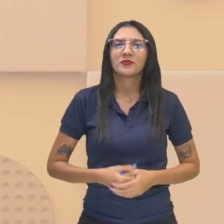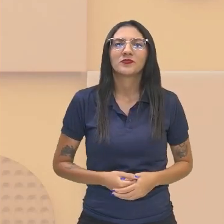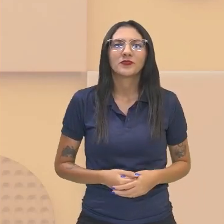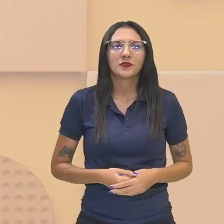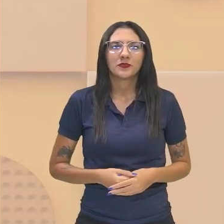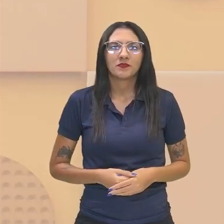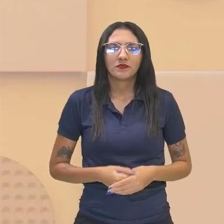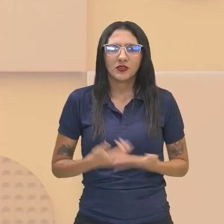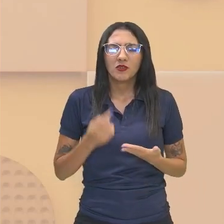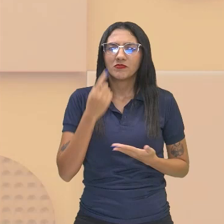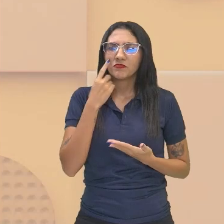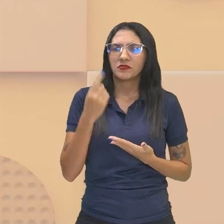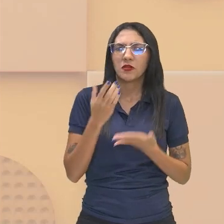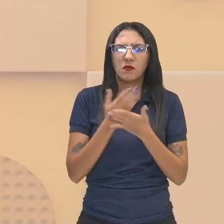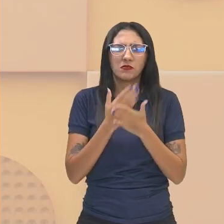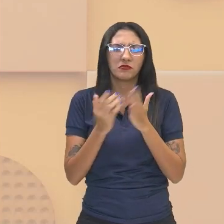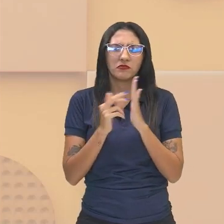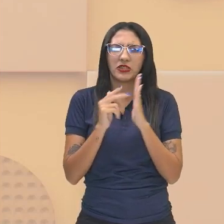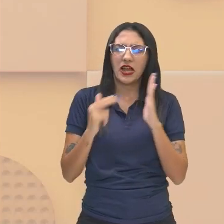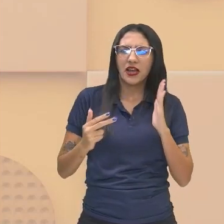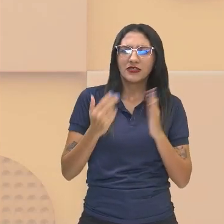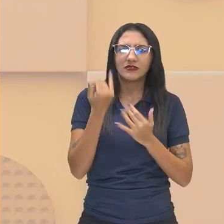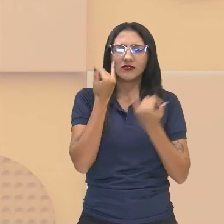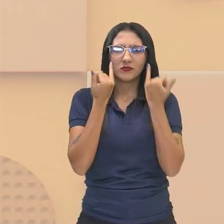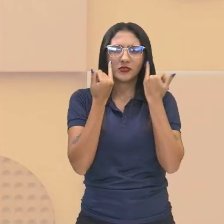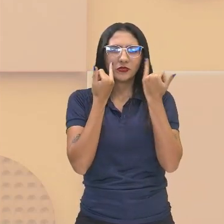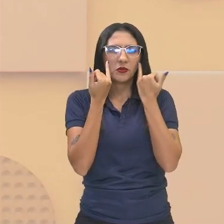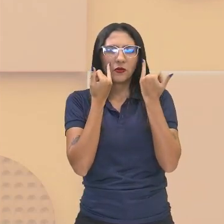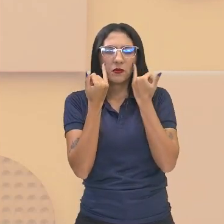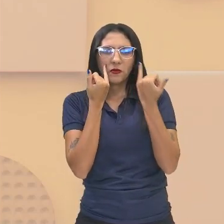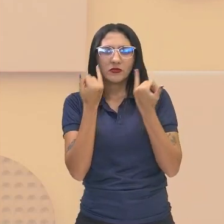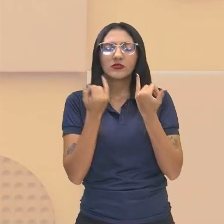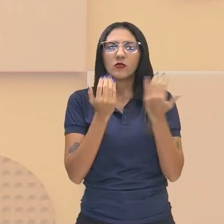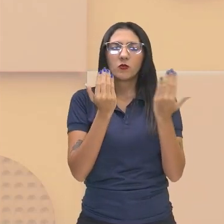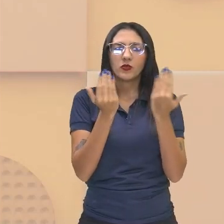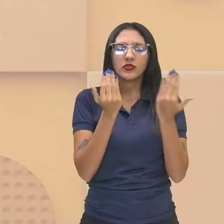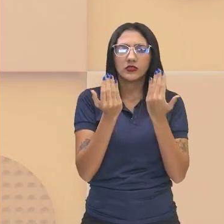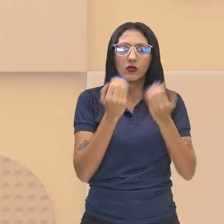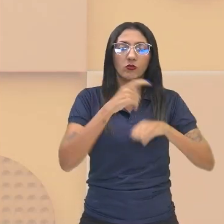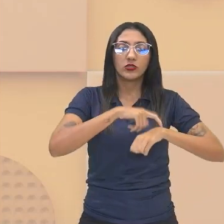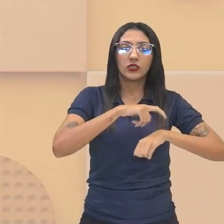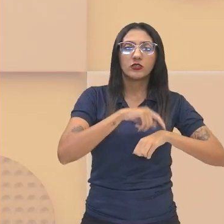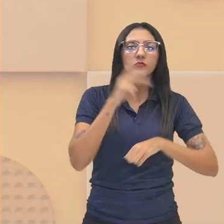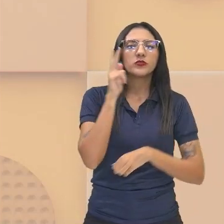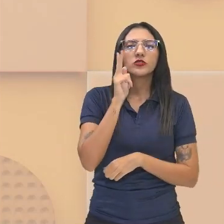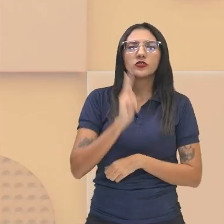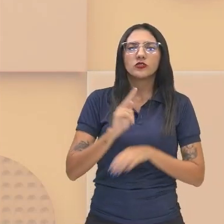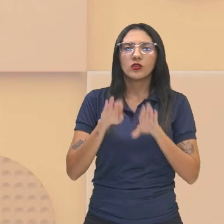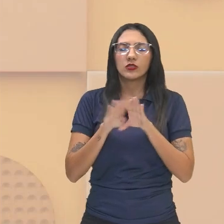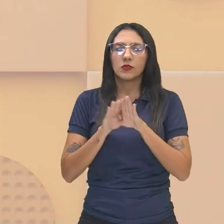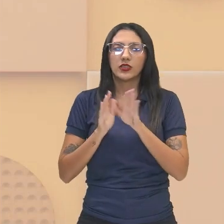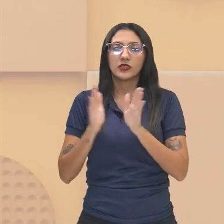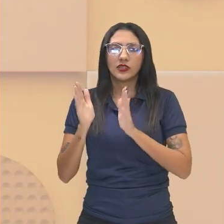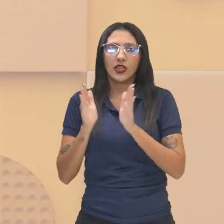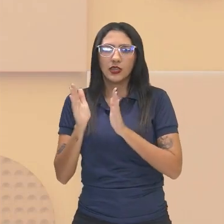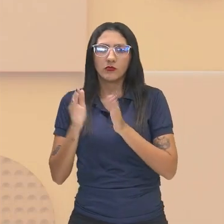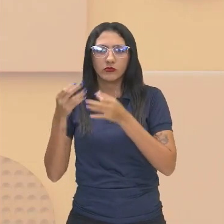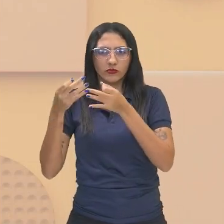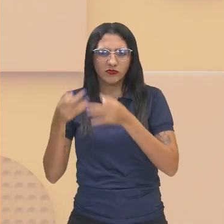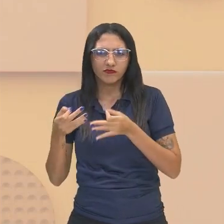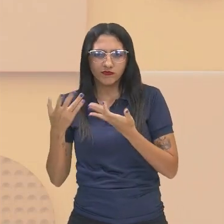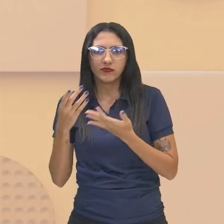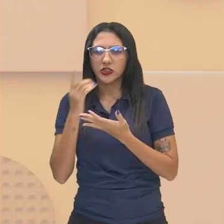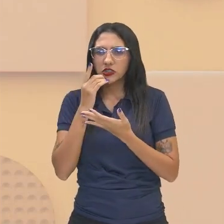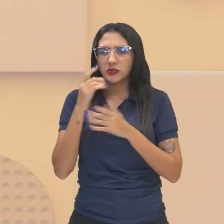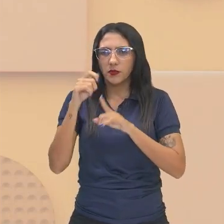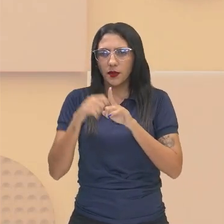mesmo? Com algumas novidades, né? Trazemos, então, aí a diferença entre tempo histórico e tempo cronológico. Vemos, então, como